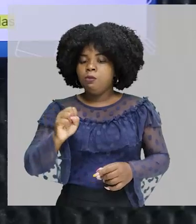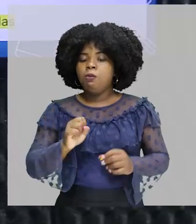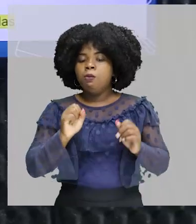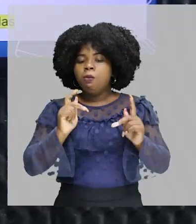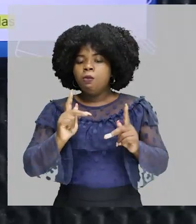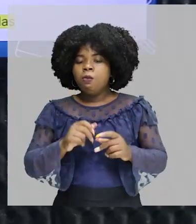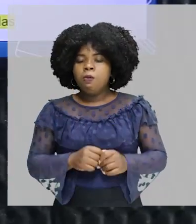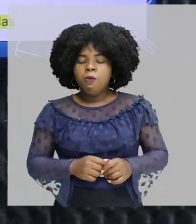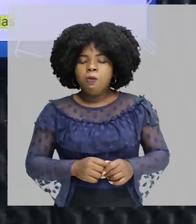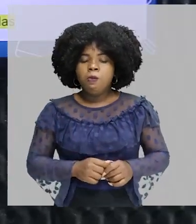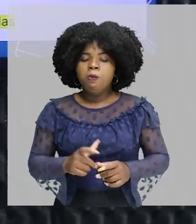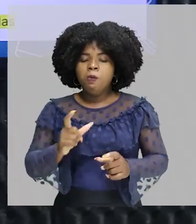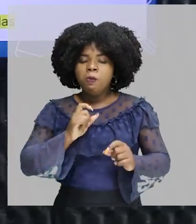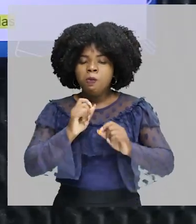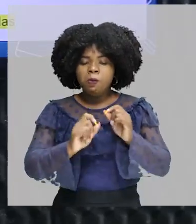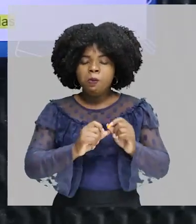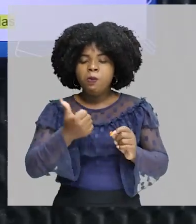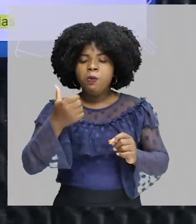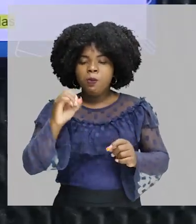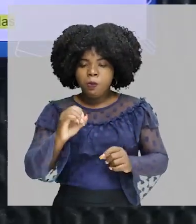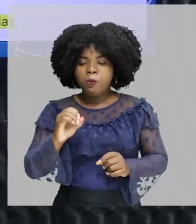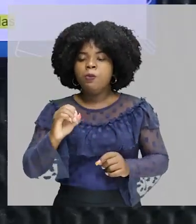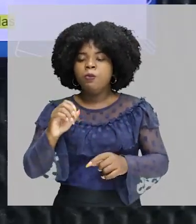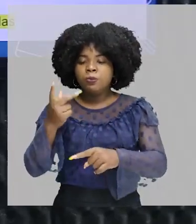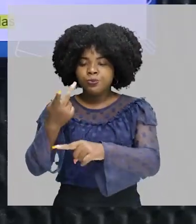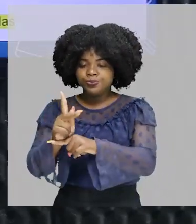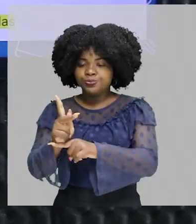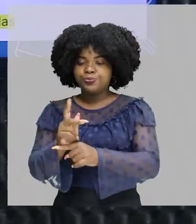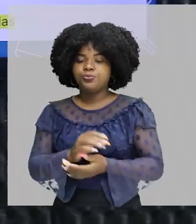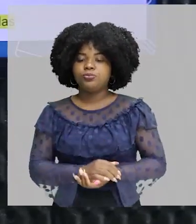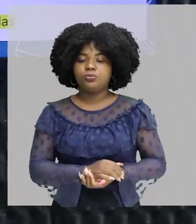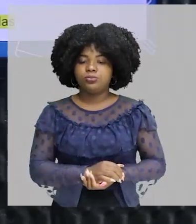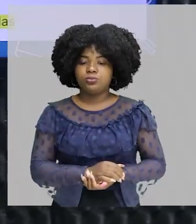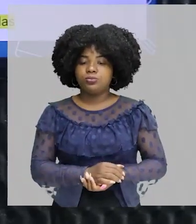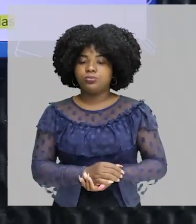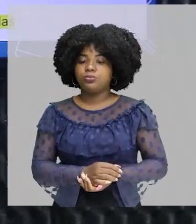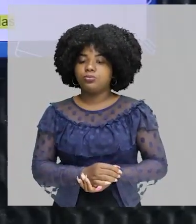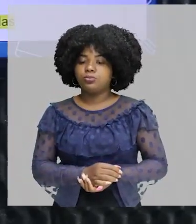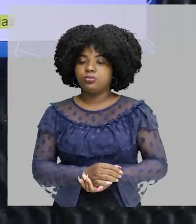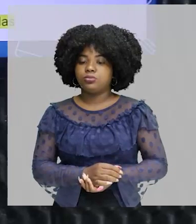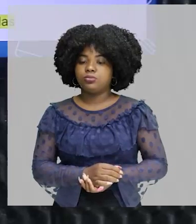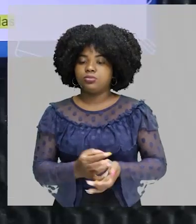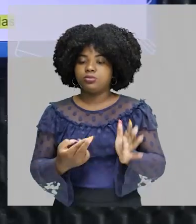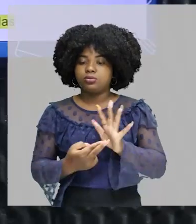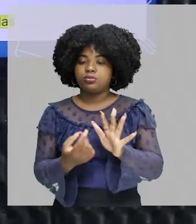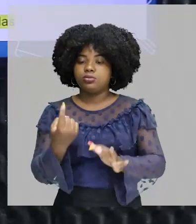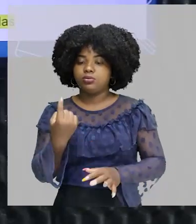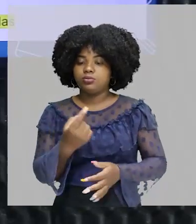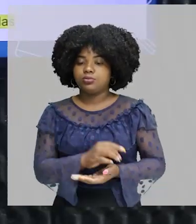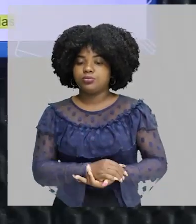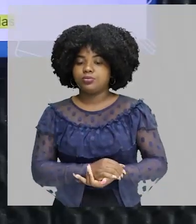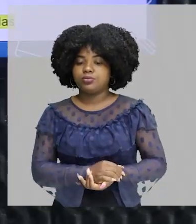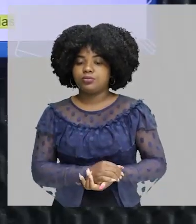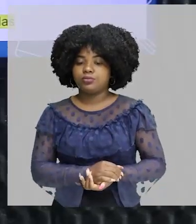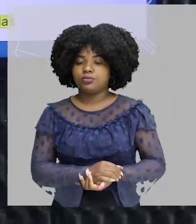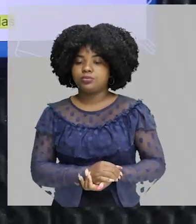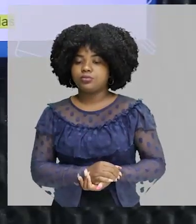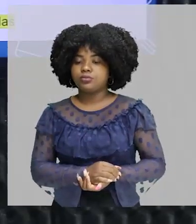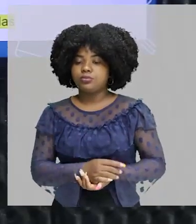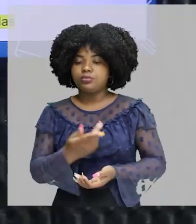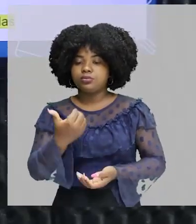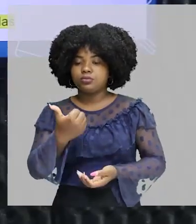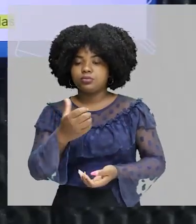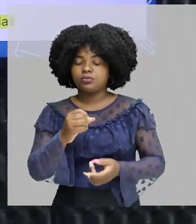Show? E nós temos 10 hidrogênios. O hidrogênio equivale a 1. Então, 10 hidrogênios, 10 vezes